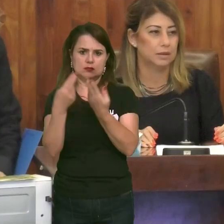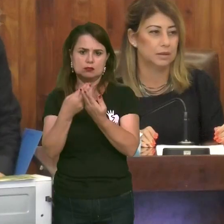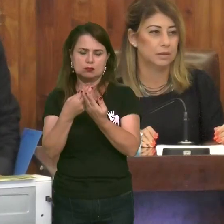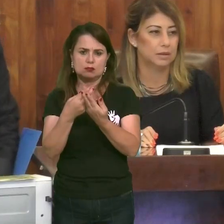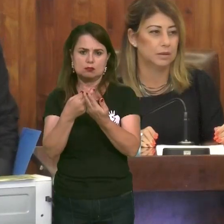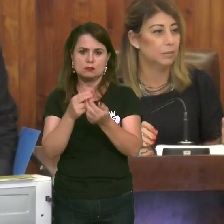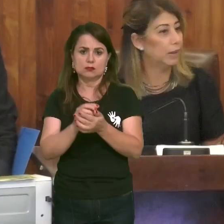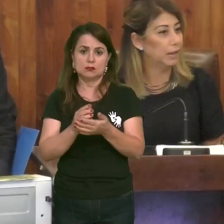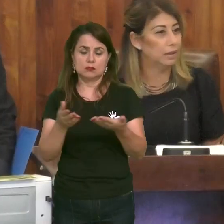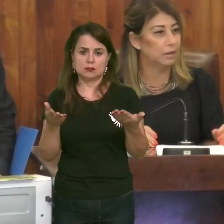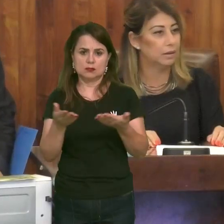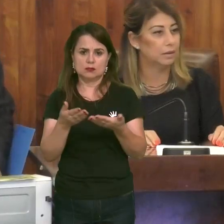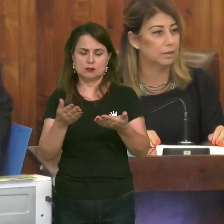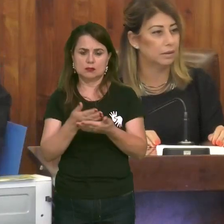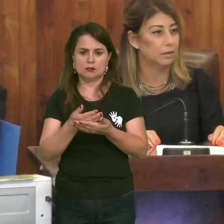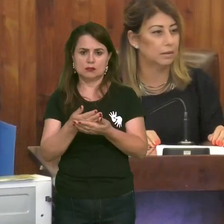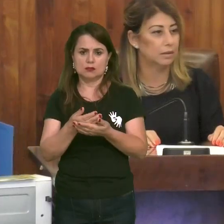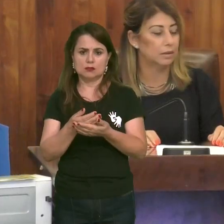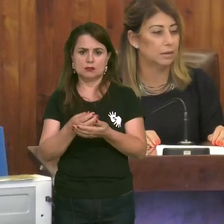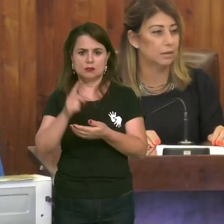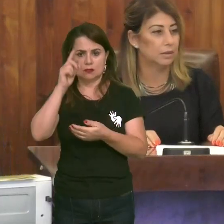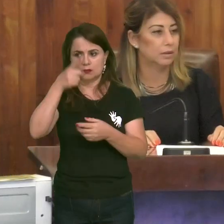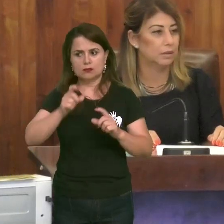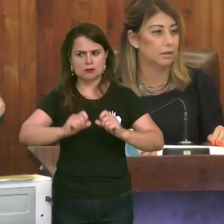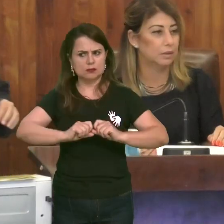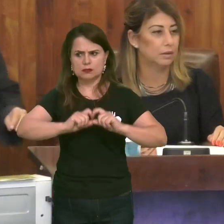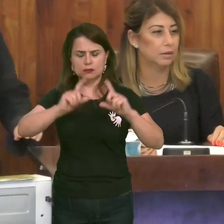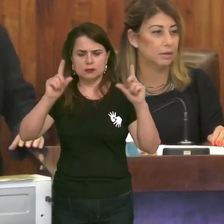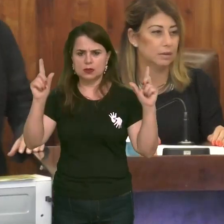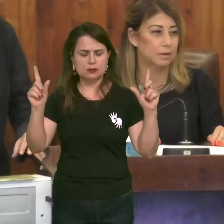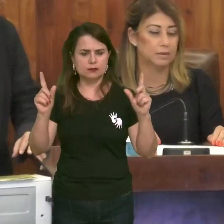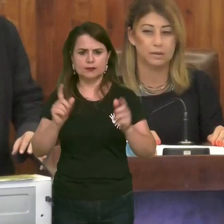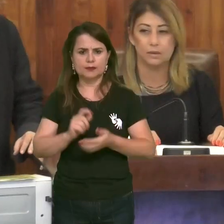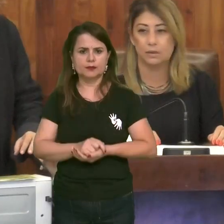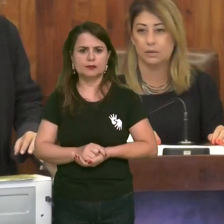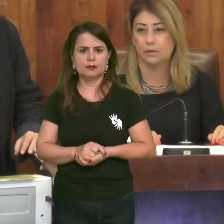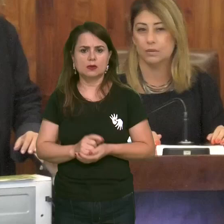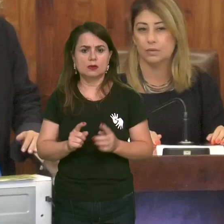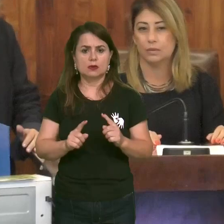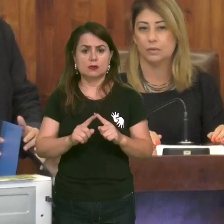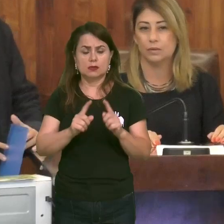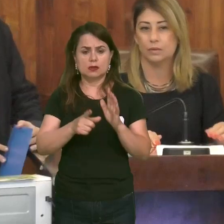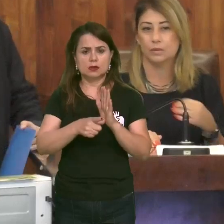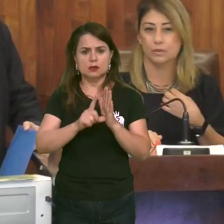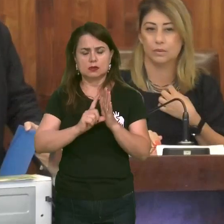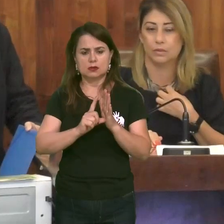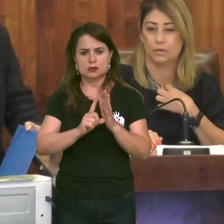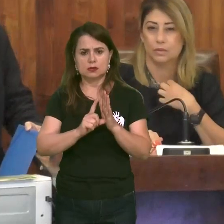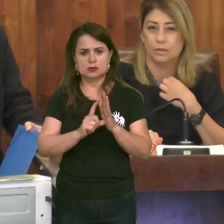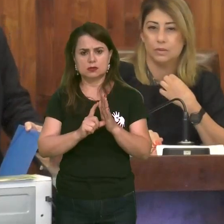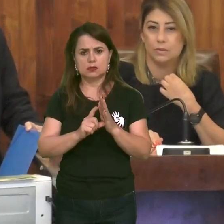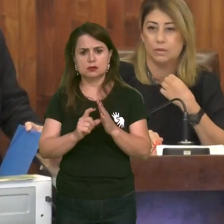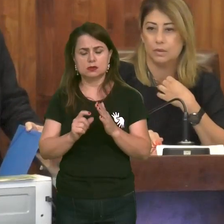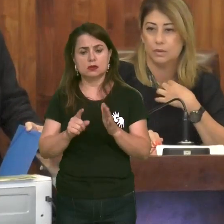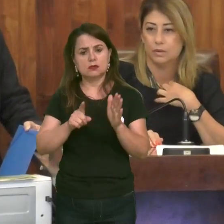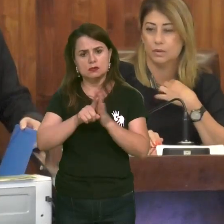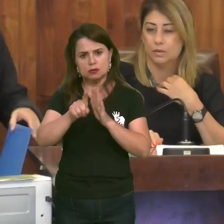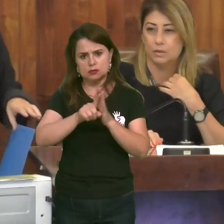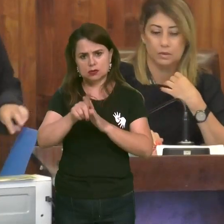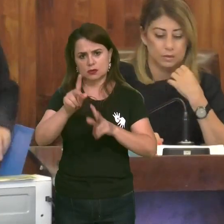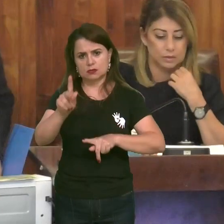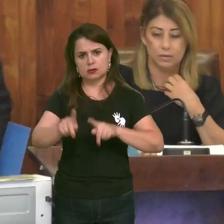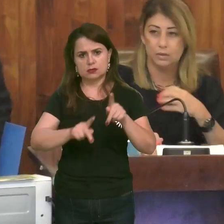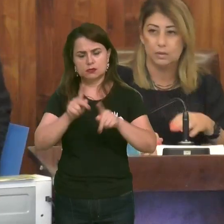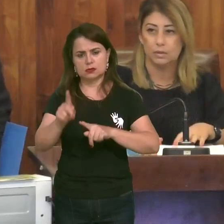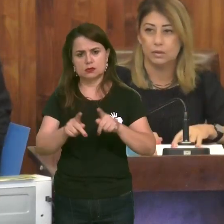e passemos diretamente a ordem do dia antes porém eu queria submeter a prestação do plenário